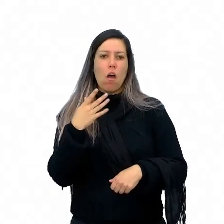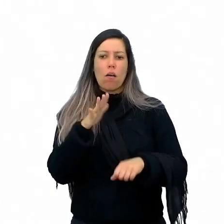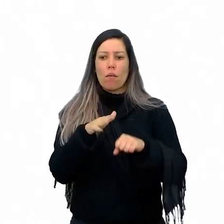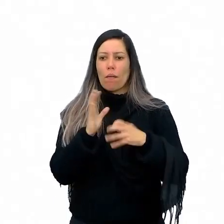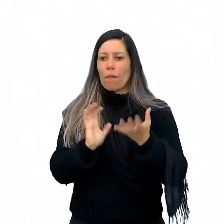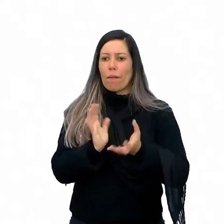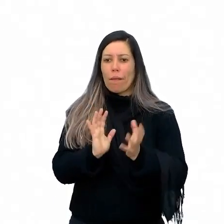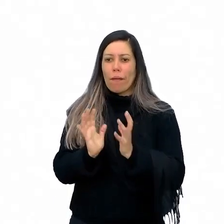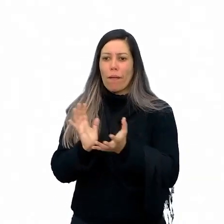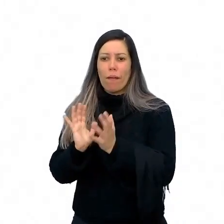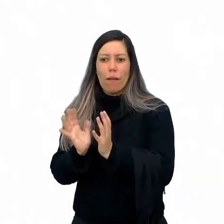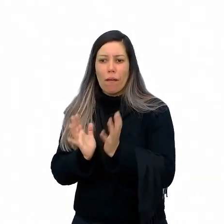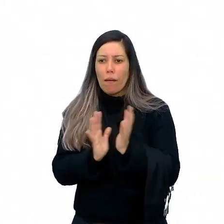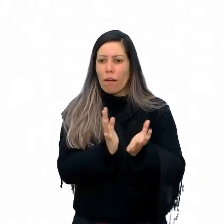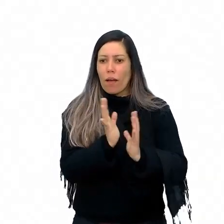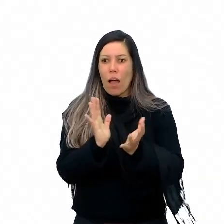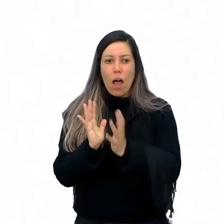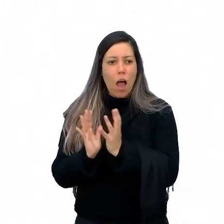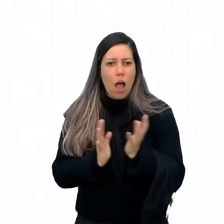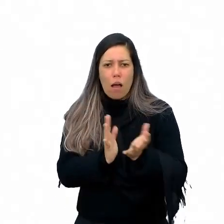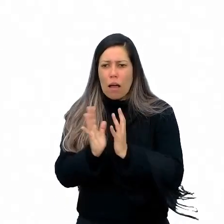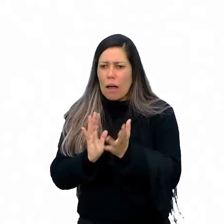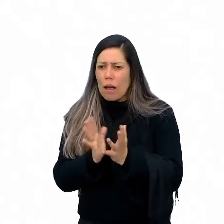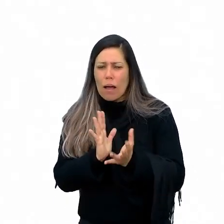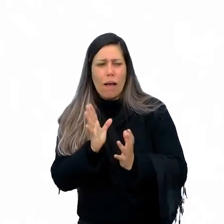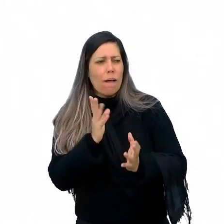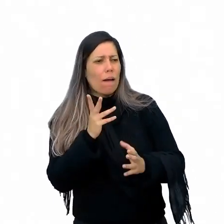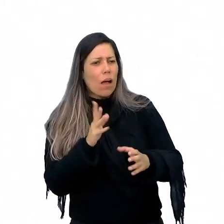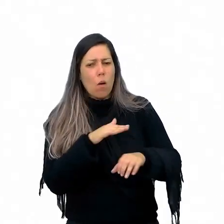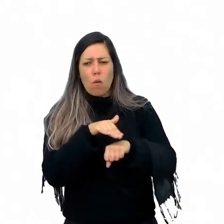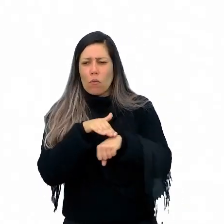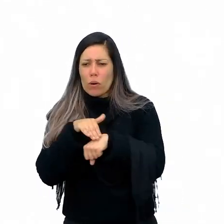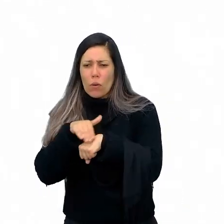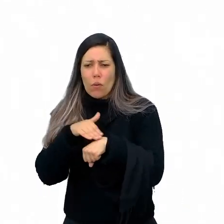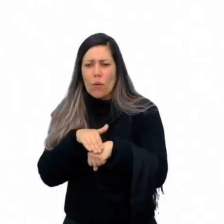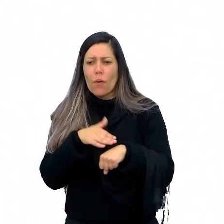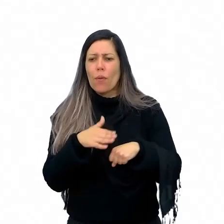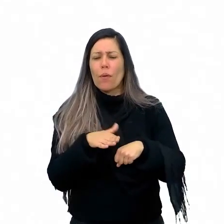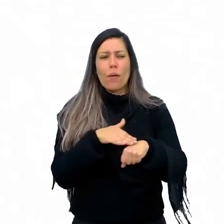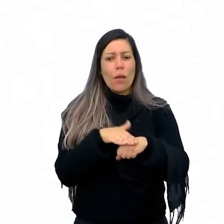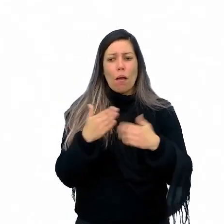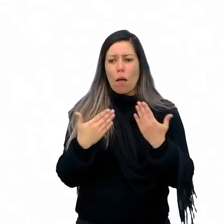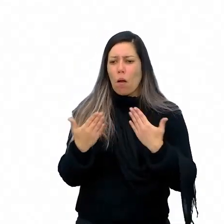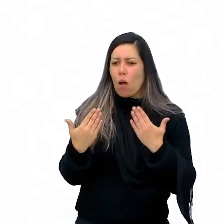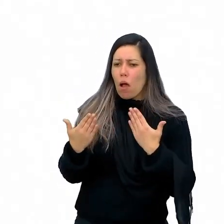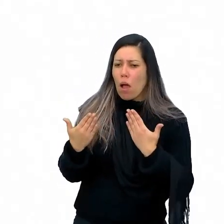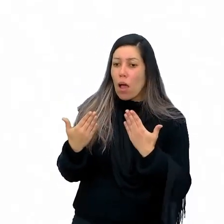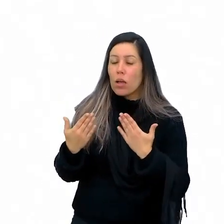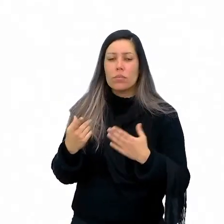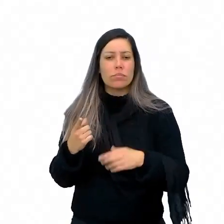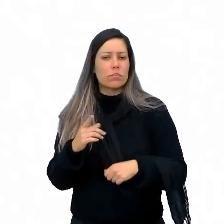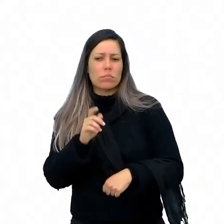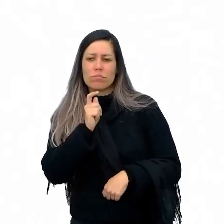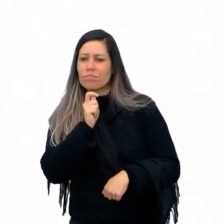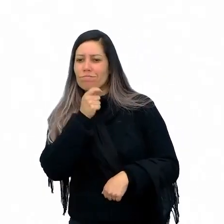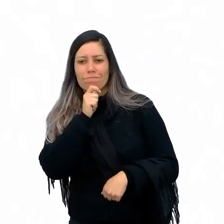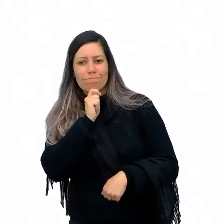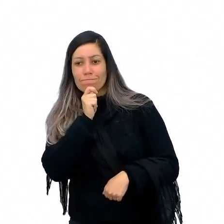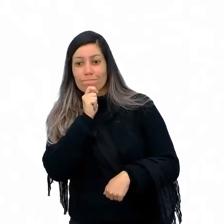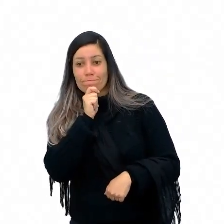né? Ou de alguma coisa, né? A gente tem que fazer uso disso, a gente tem